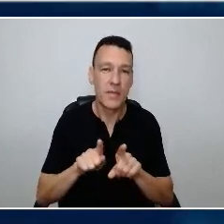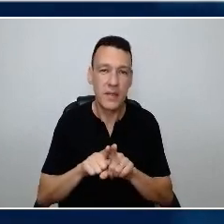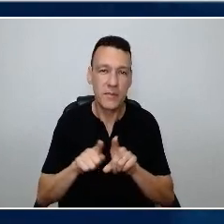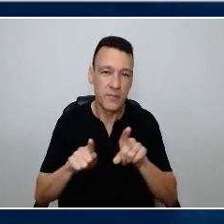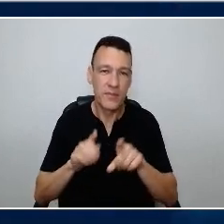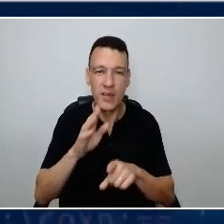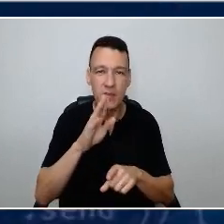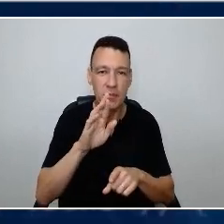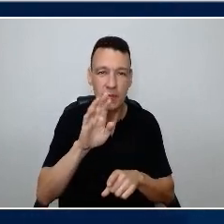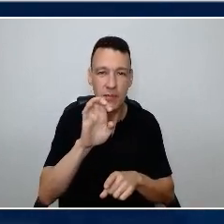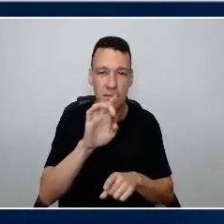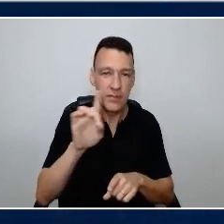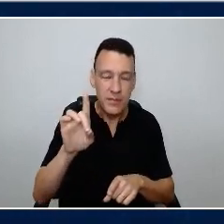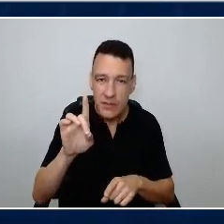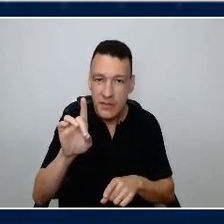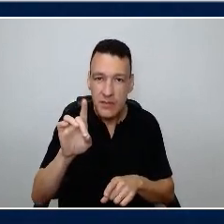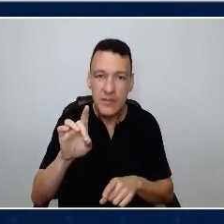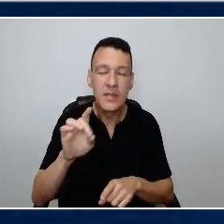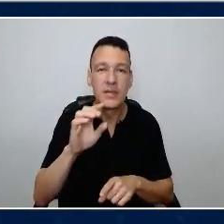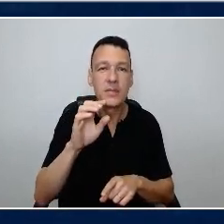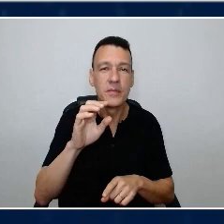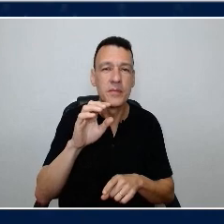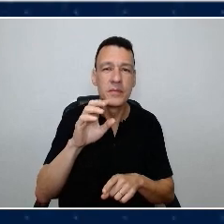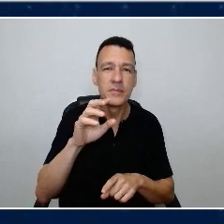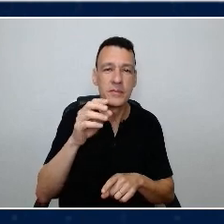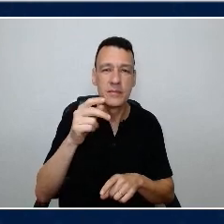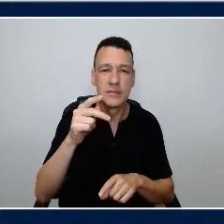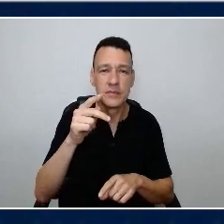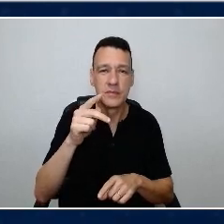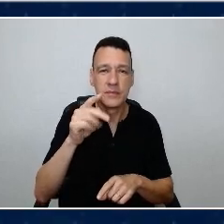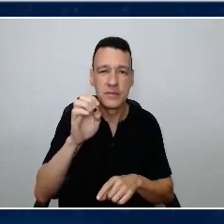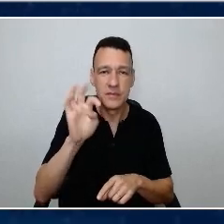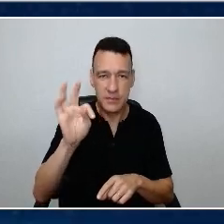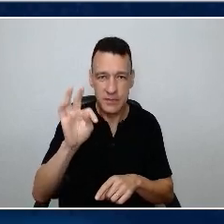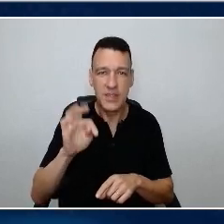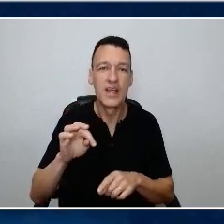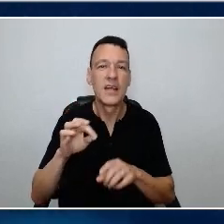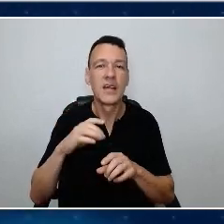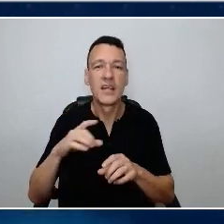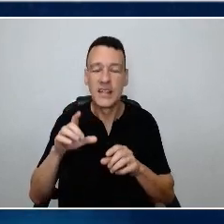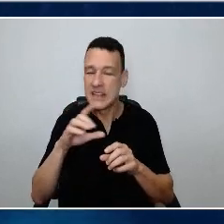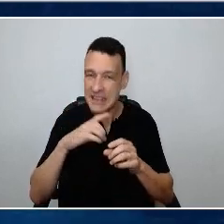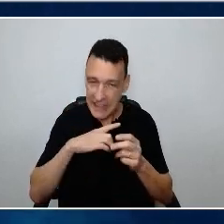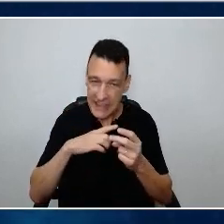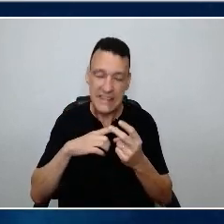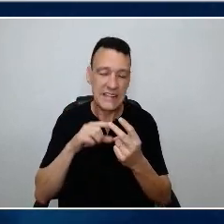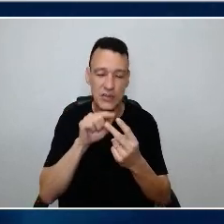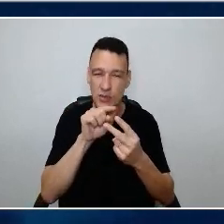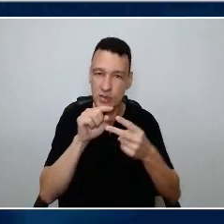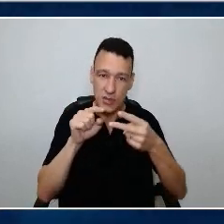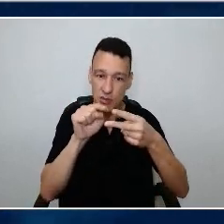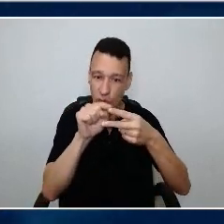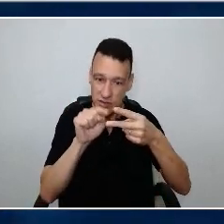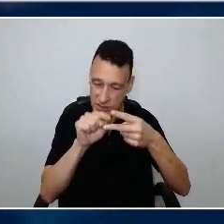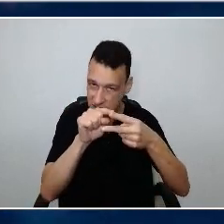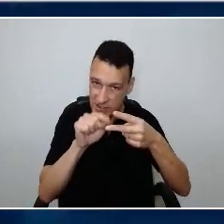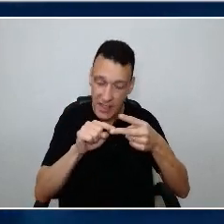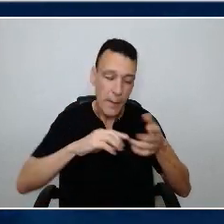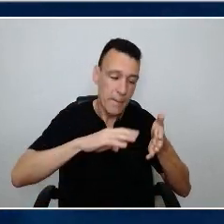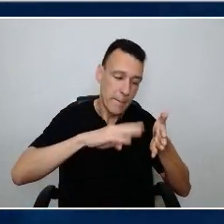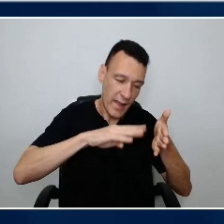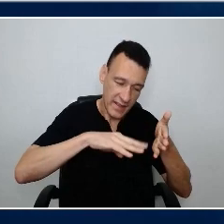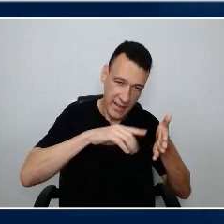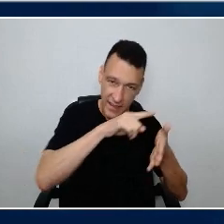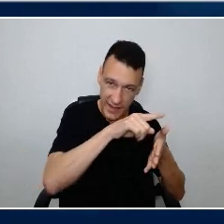com ru rails tá e o front é com ionic angular Se quiserem conversar comigo sobre isso eu vou amar se quiserem me ensinar sobre